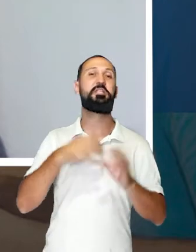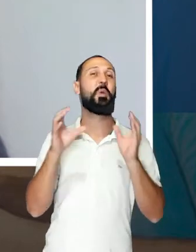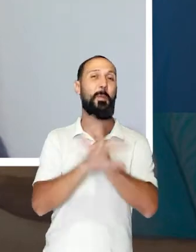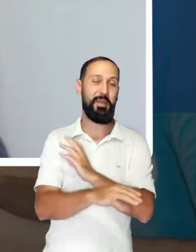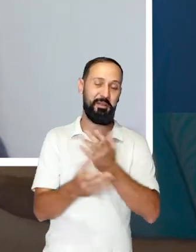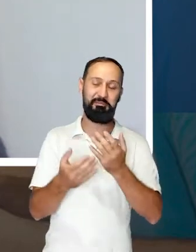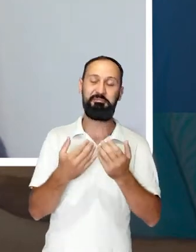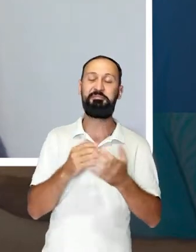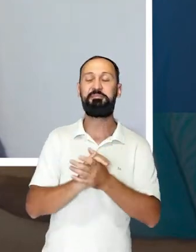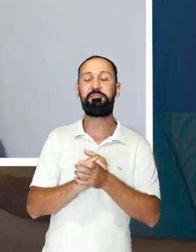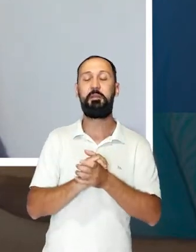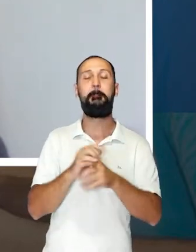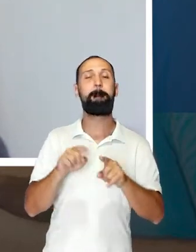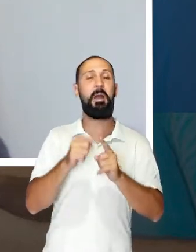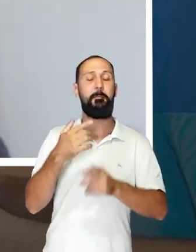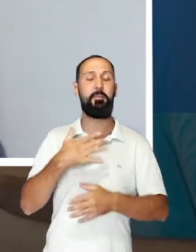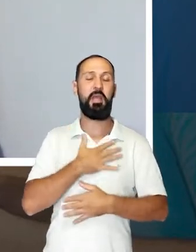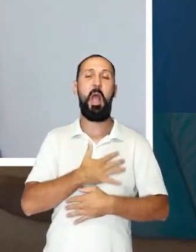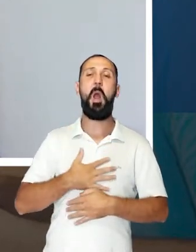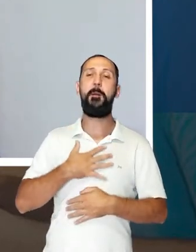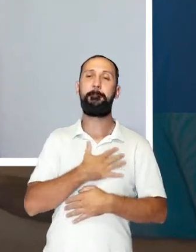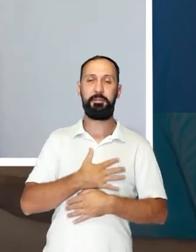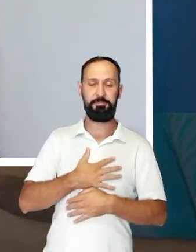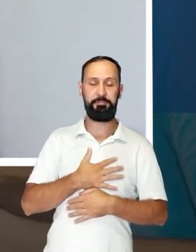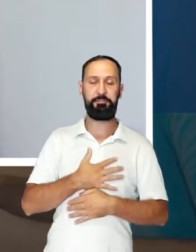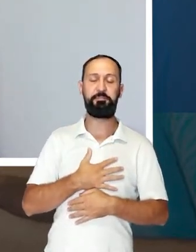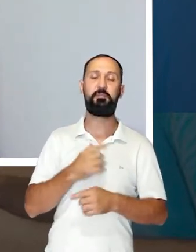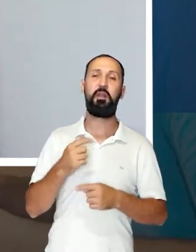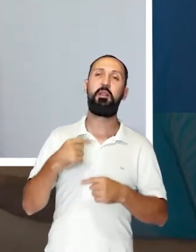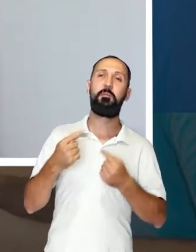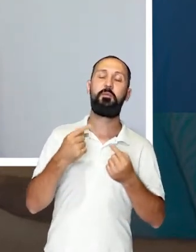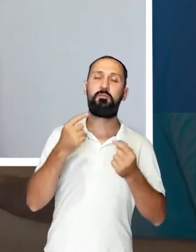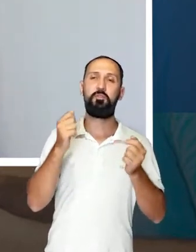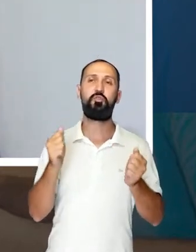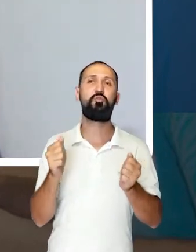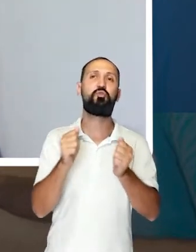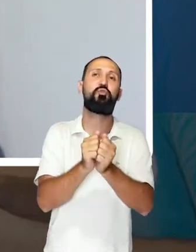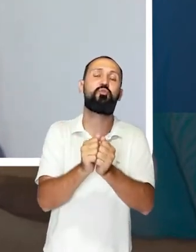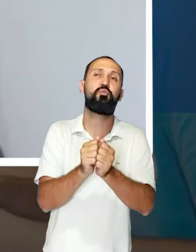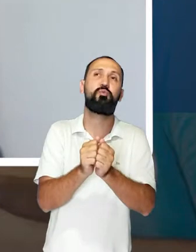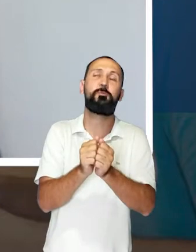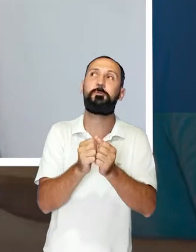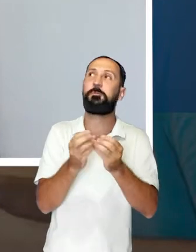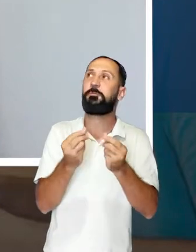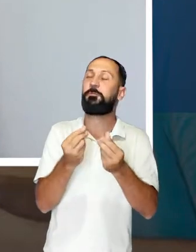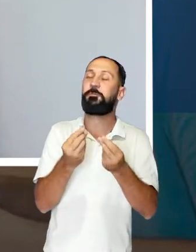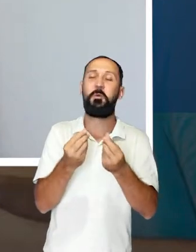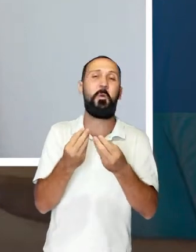espaço. Mas é uma coisa muito prazerosa. E como a gente concilia,